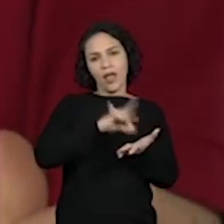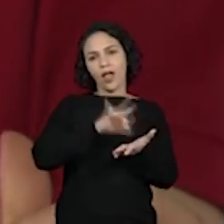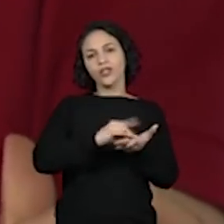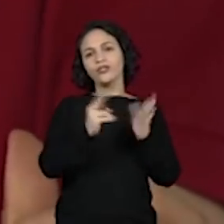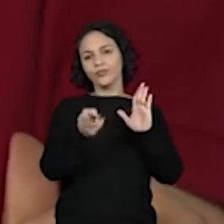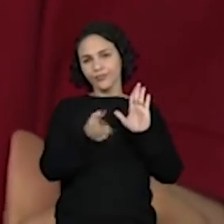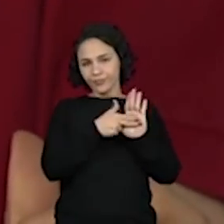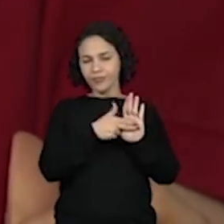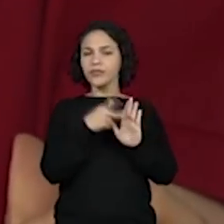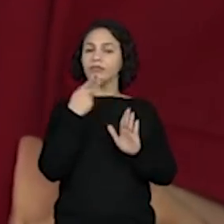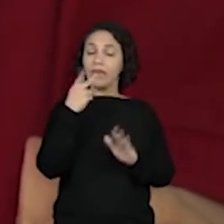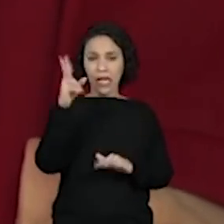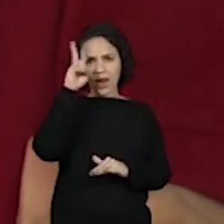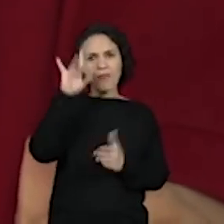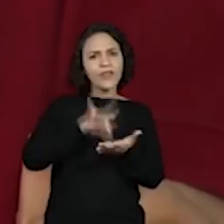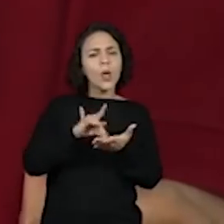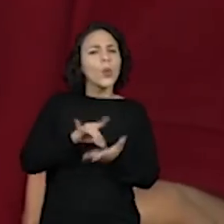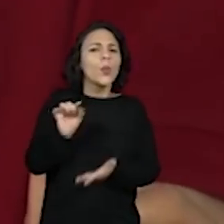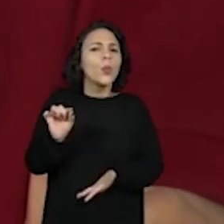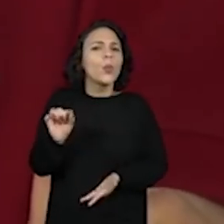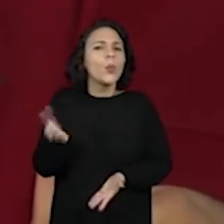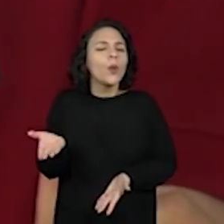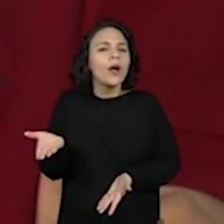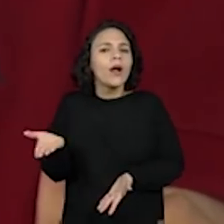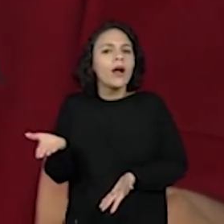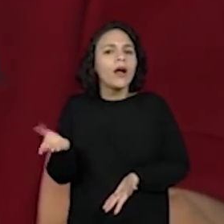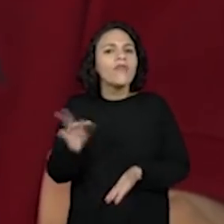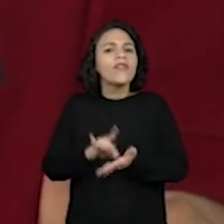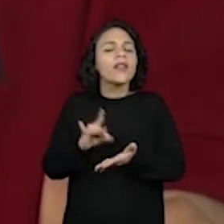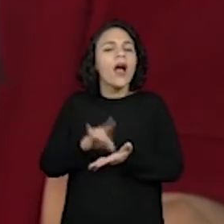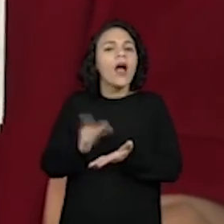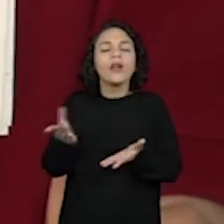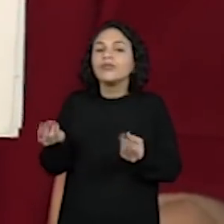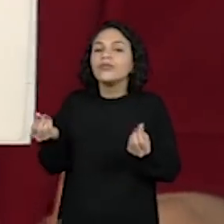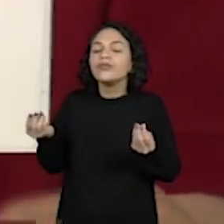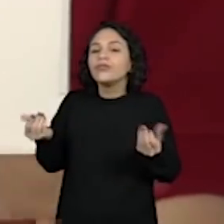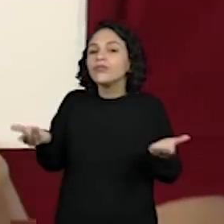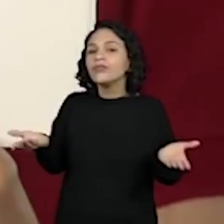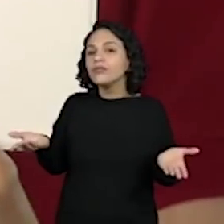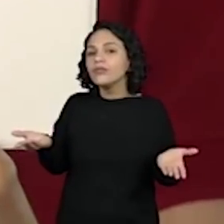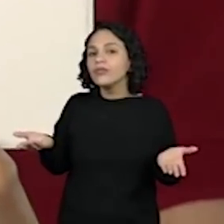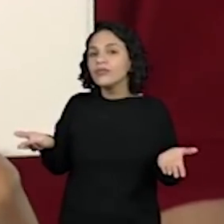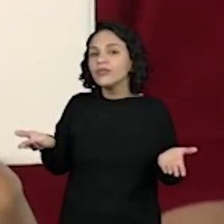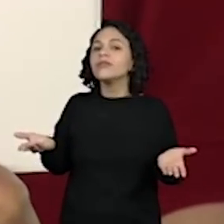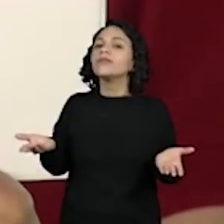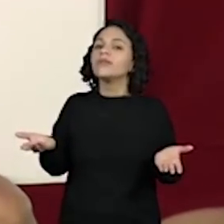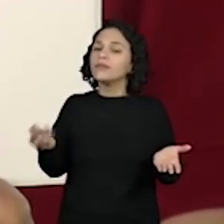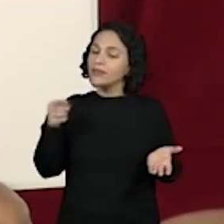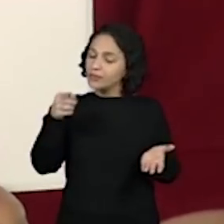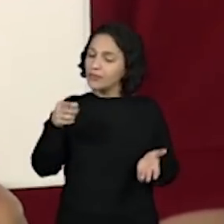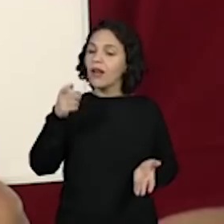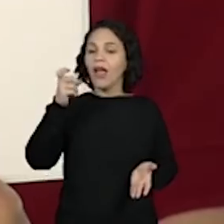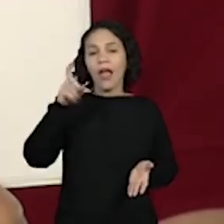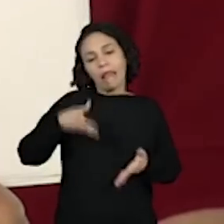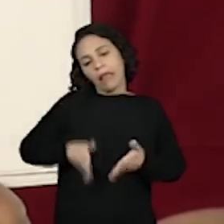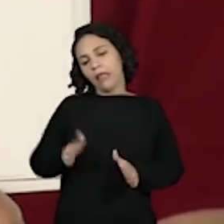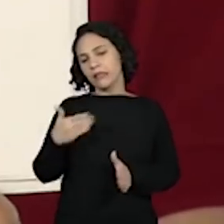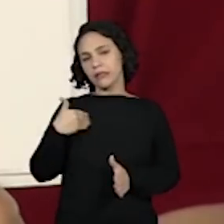lembra? Eu lembro. Qual era a verdade? Que ela tinha sido encontrada, não